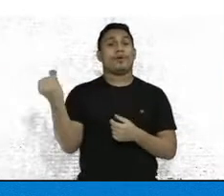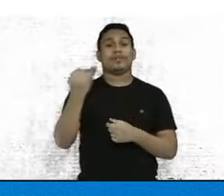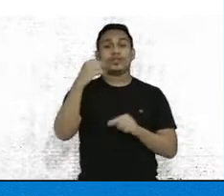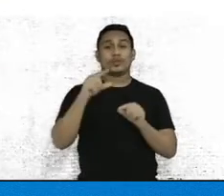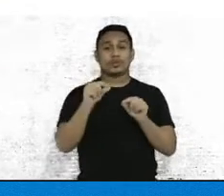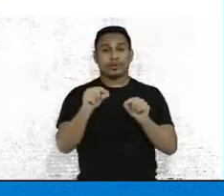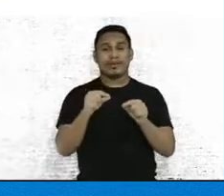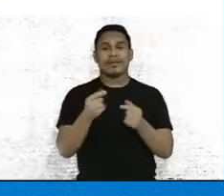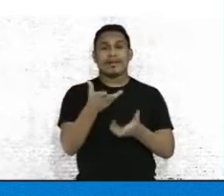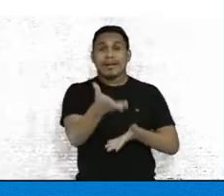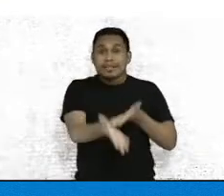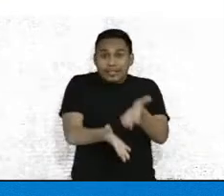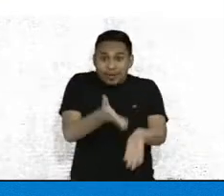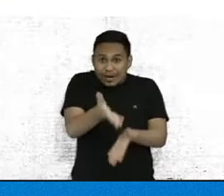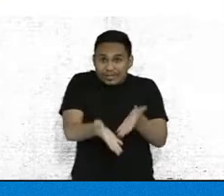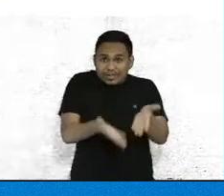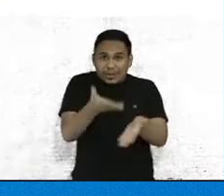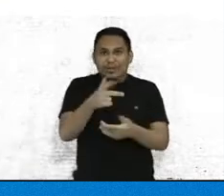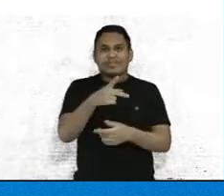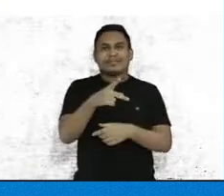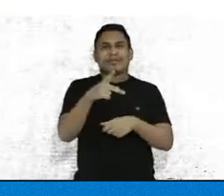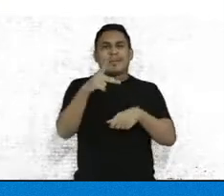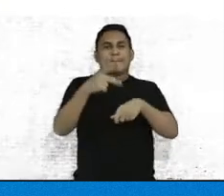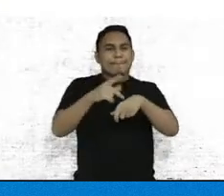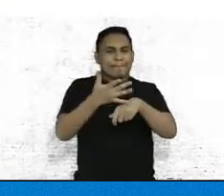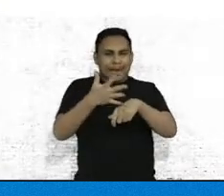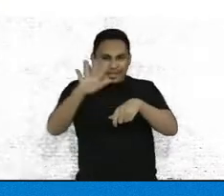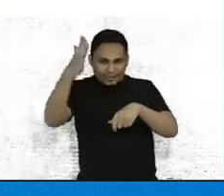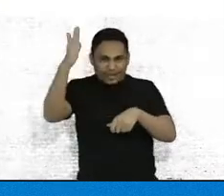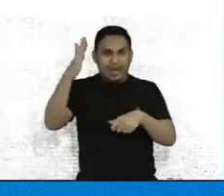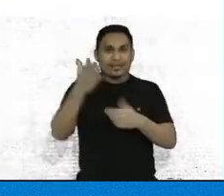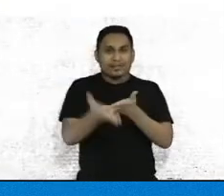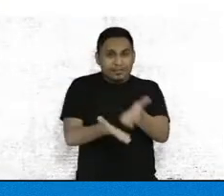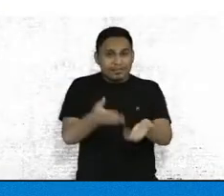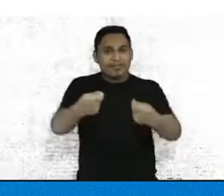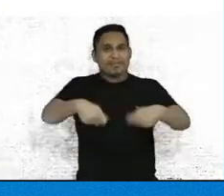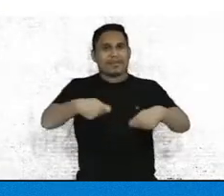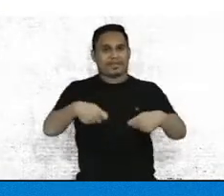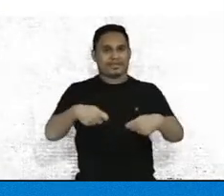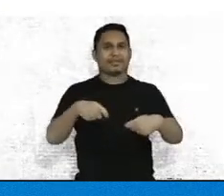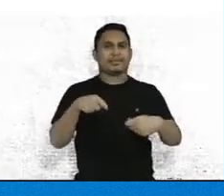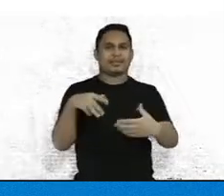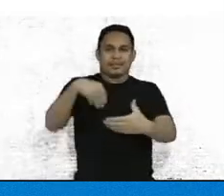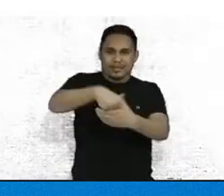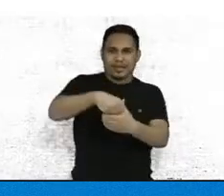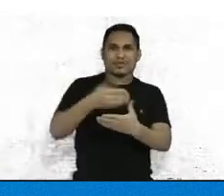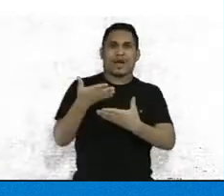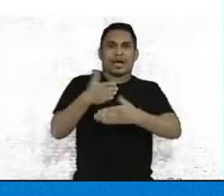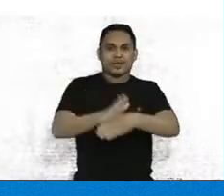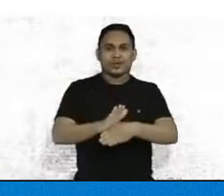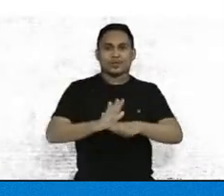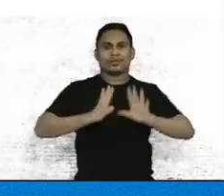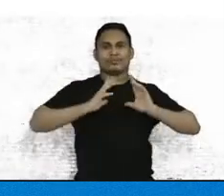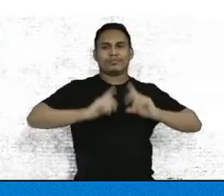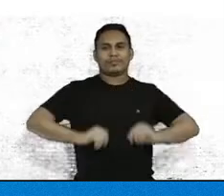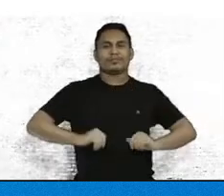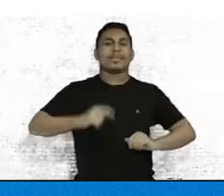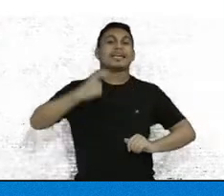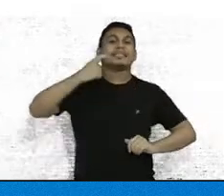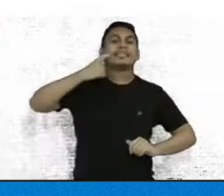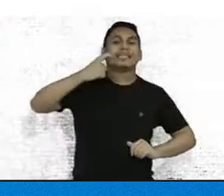prateadas, amálgamas dentárias, são ligas de mercúrio com outros metais e que são uma fonte crônica